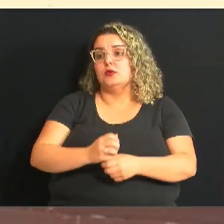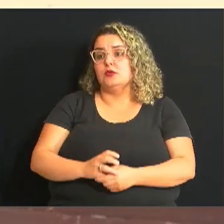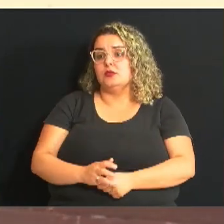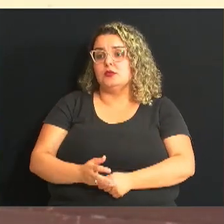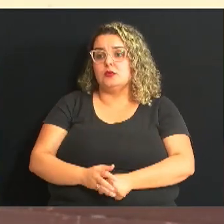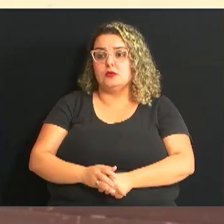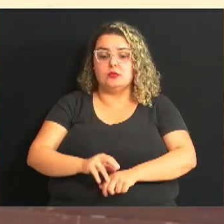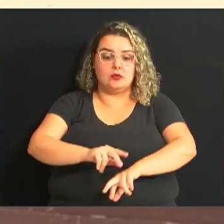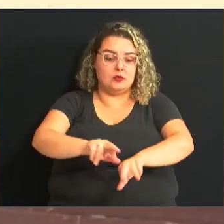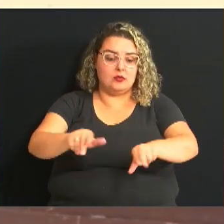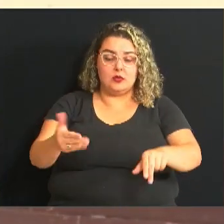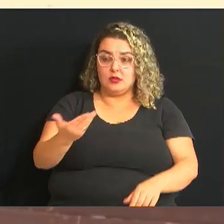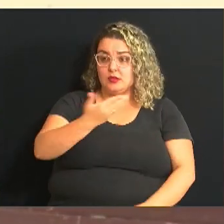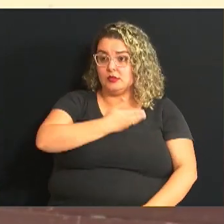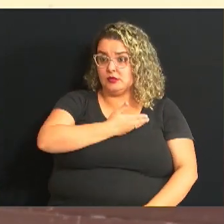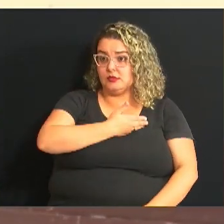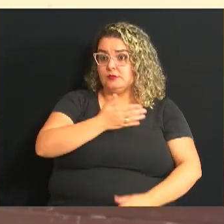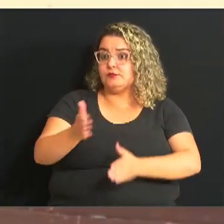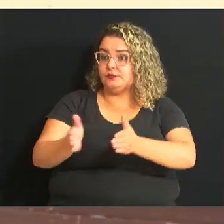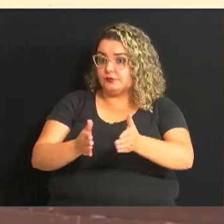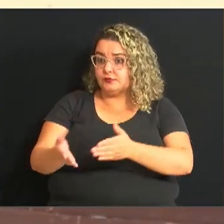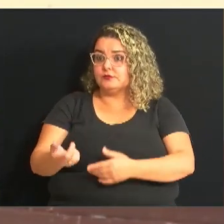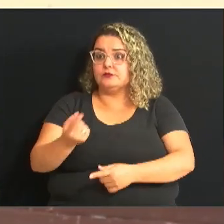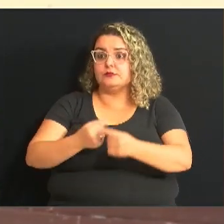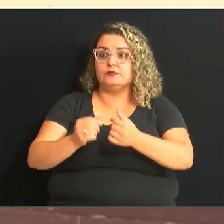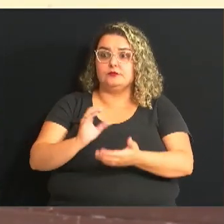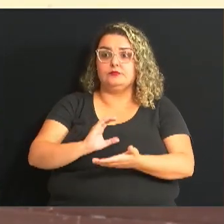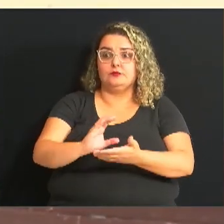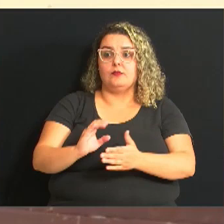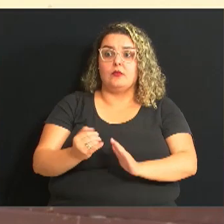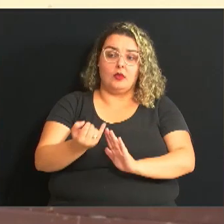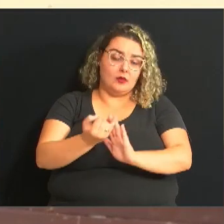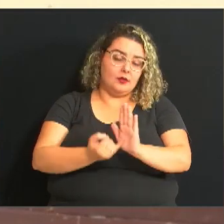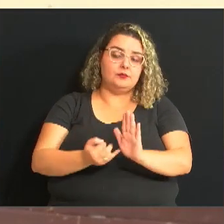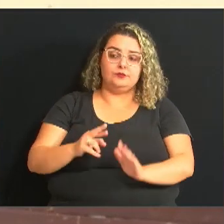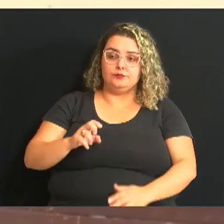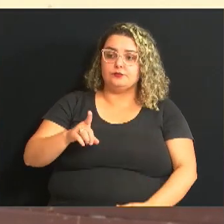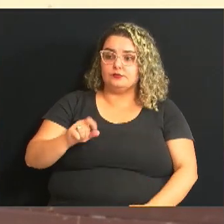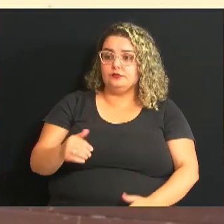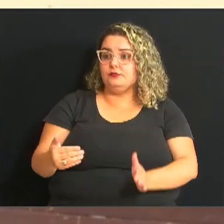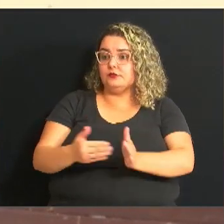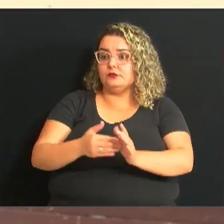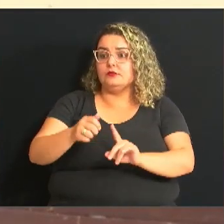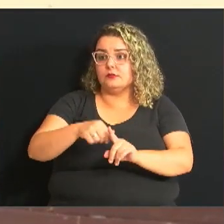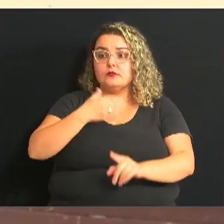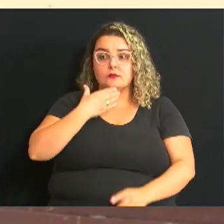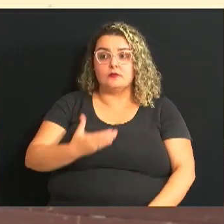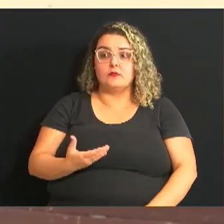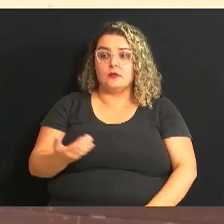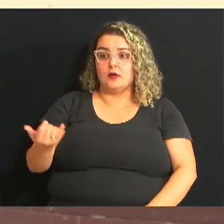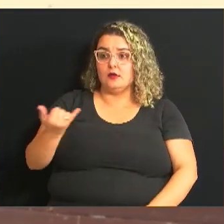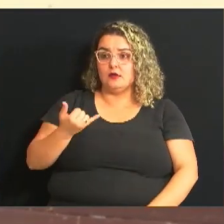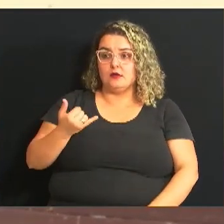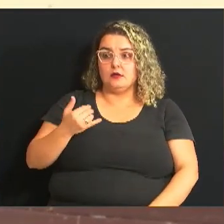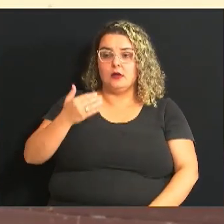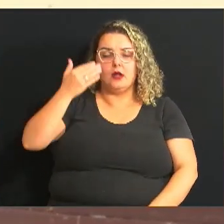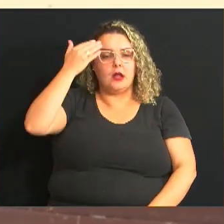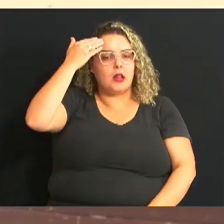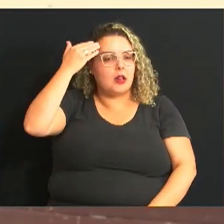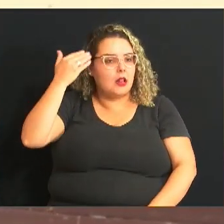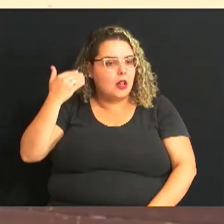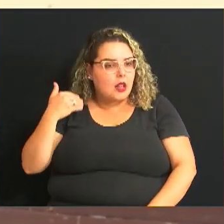amigos na época de destinação de imposto de renda e agora também nesse período até dezembro, e as pessoas falam para mim: Débora, eu não sabia que